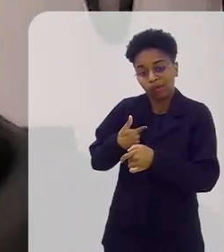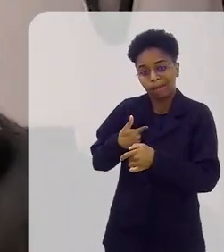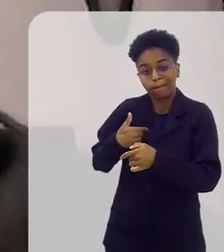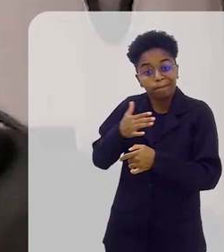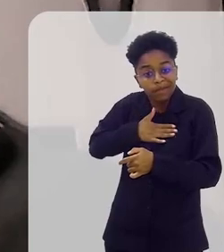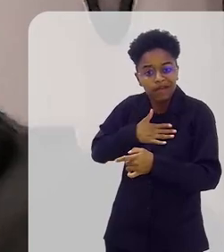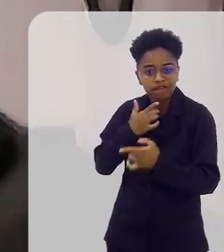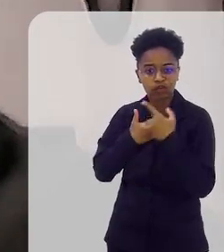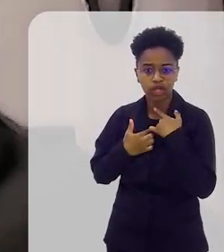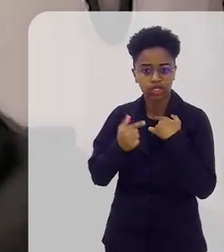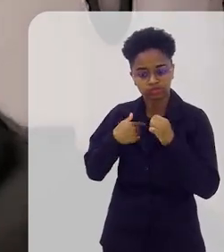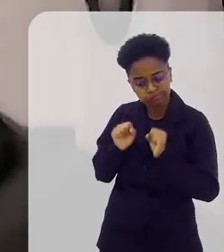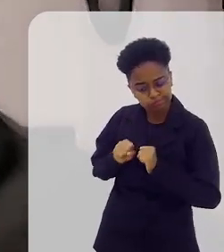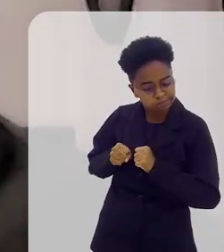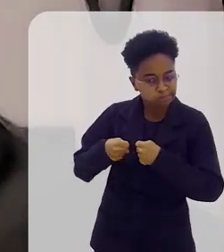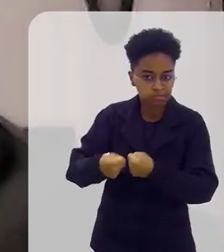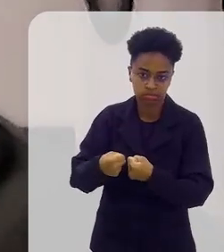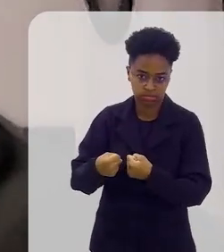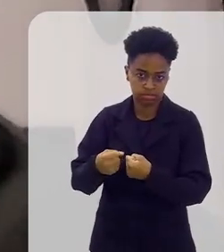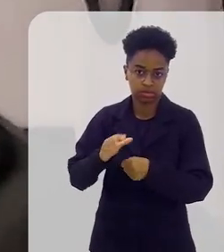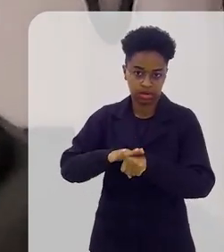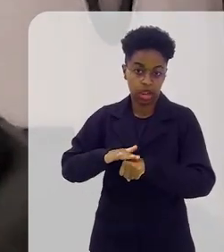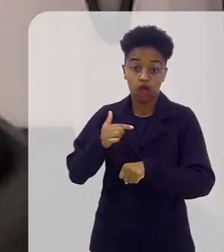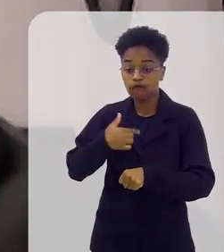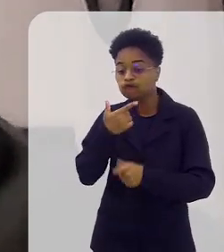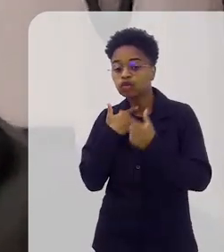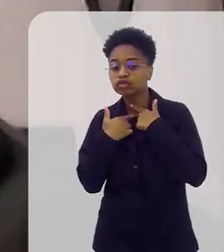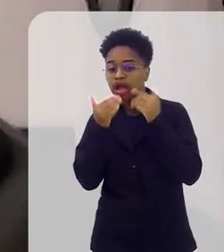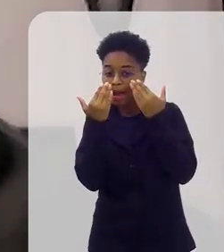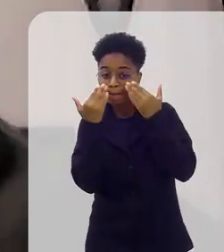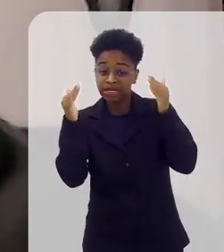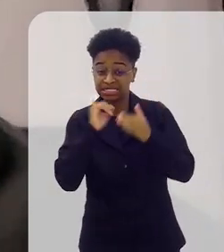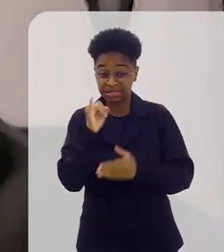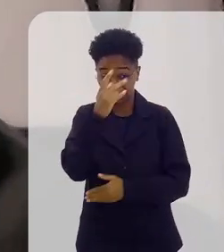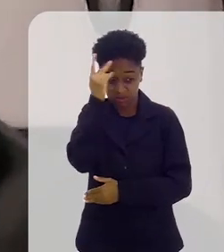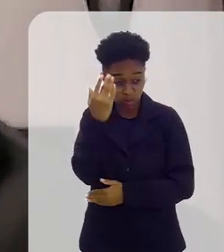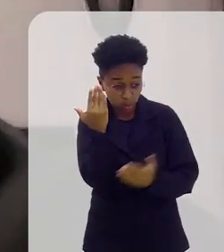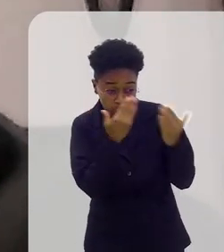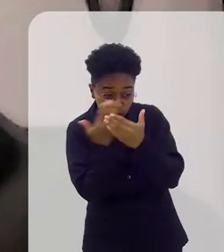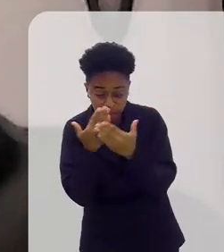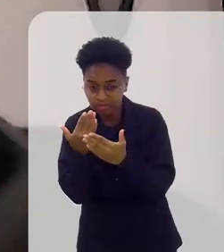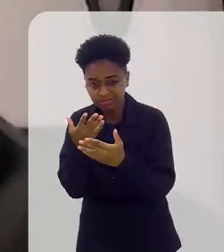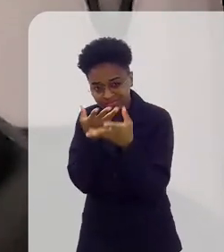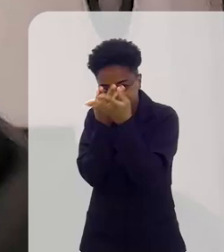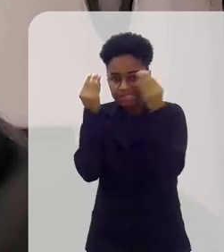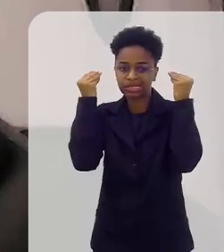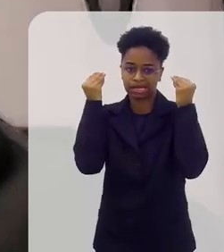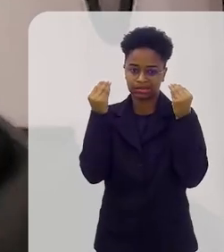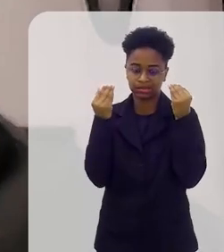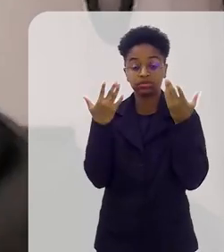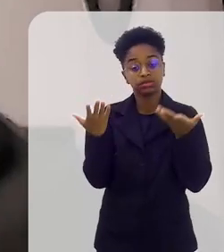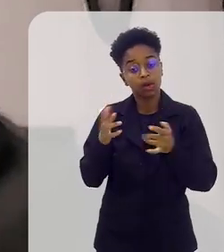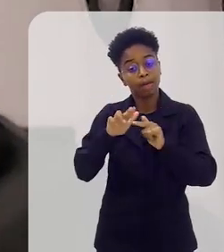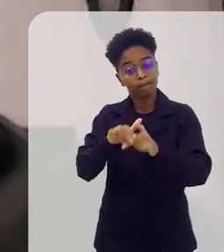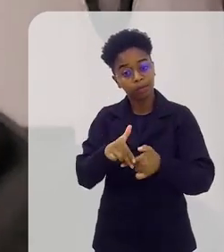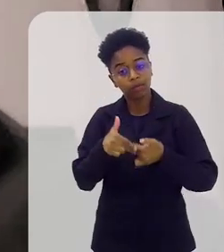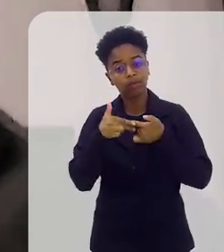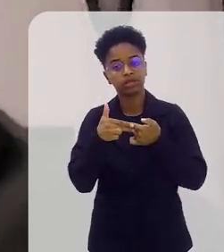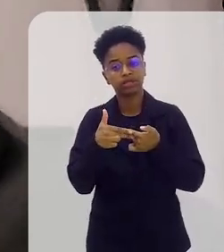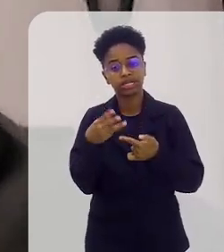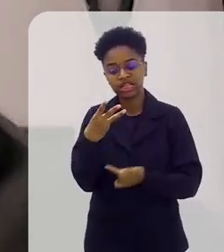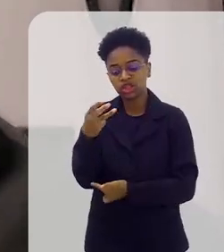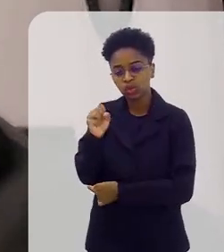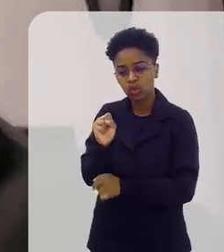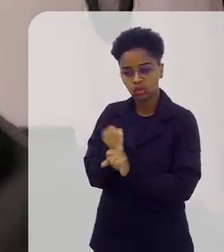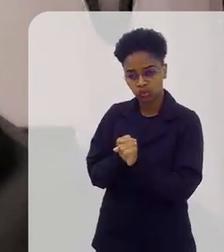né, por minha vontade, minha força de vontade. Minha vontade de aparecer, de ser visto. Quem não é visto não é lembrado. E acho que é por